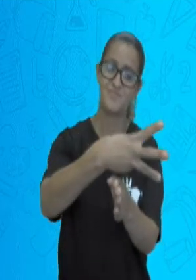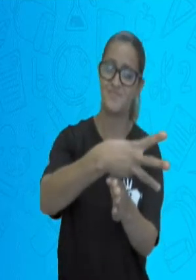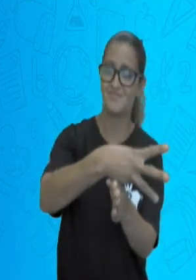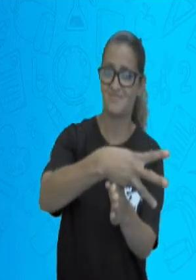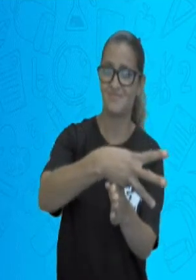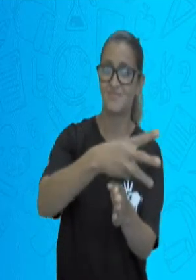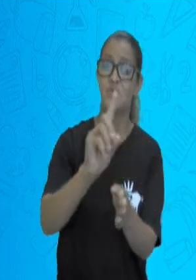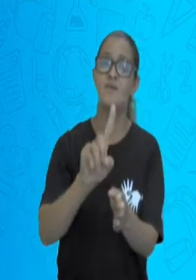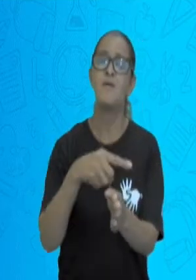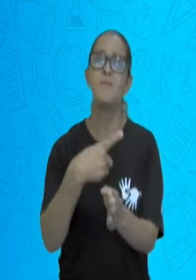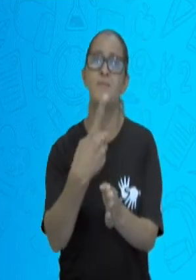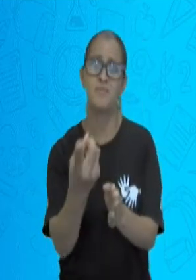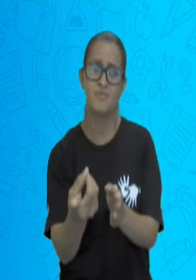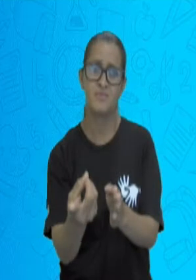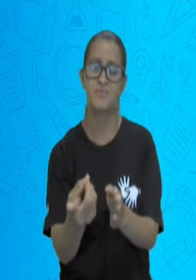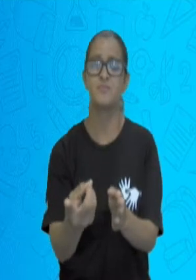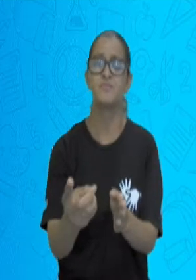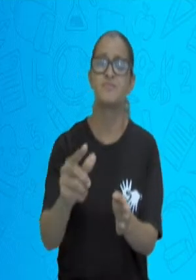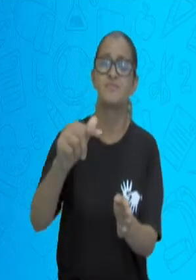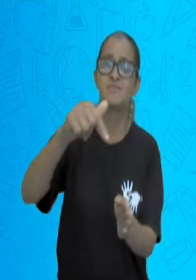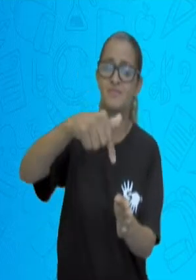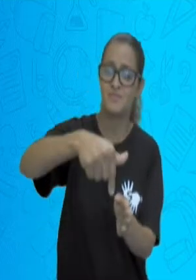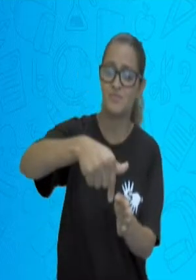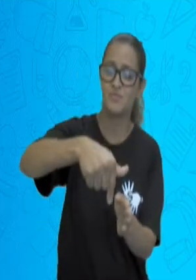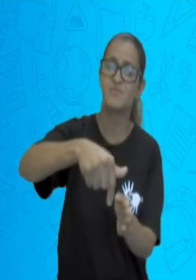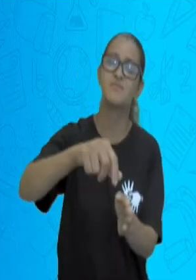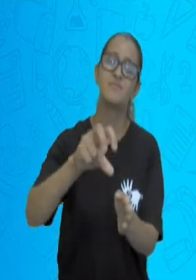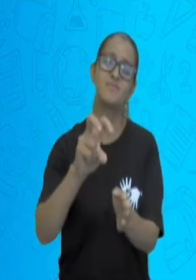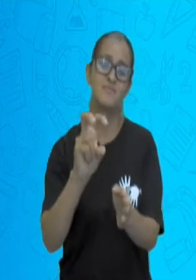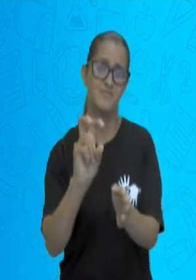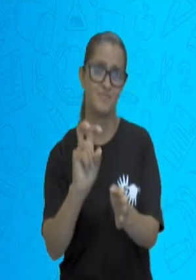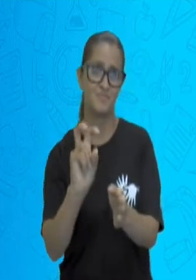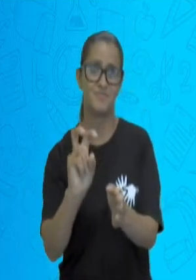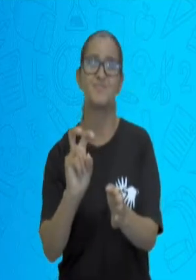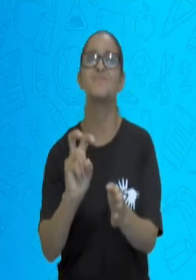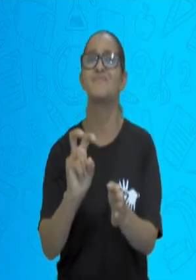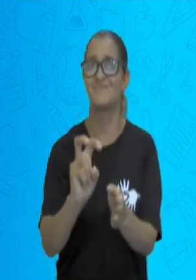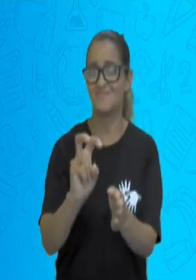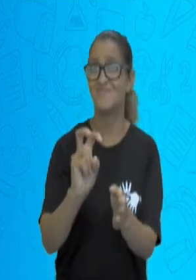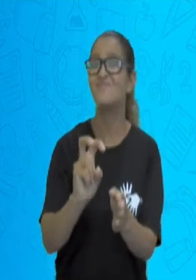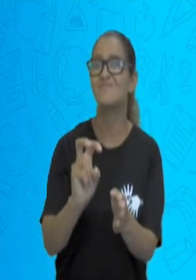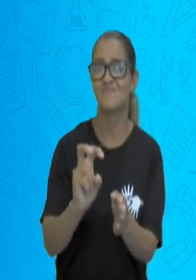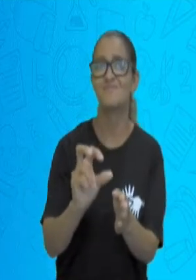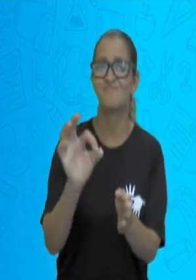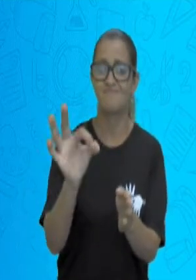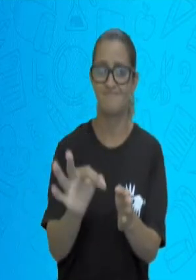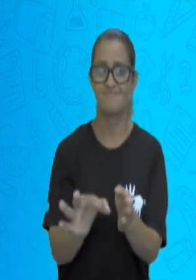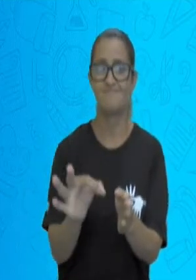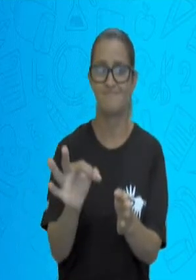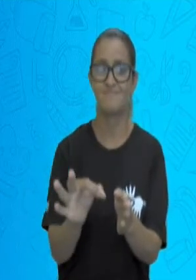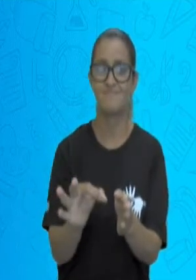73. Depois do 74, nós temos o 75.